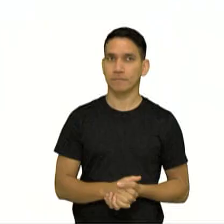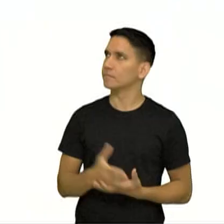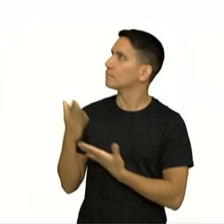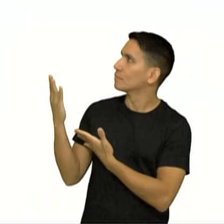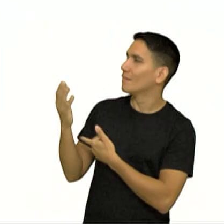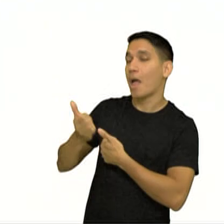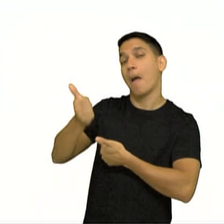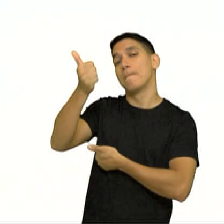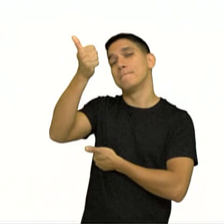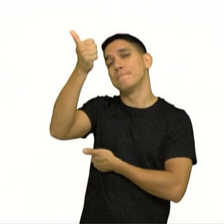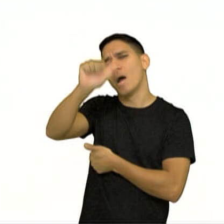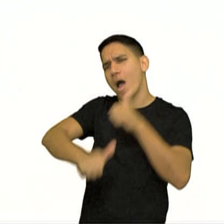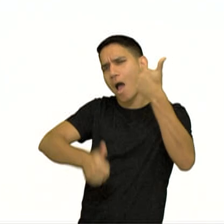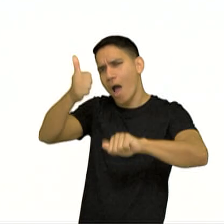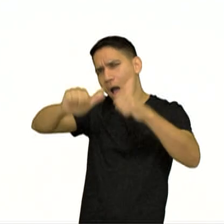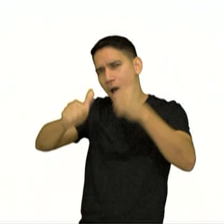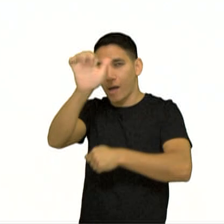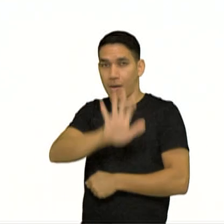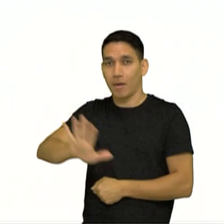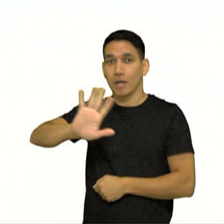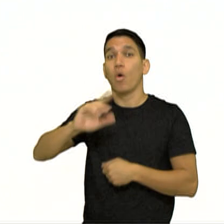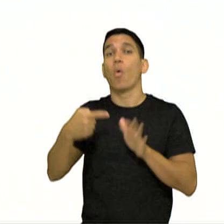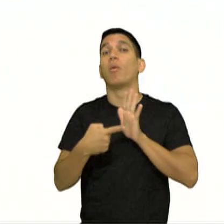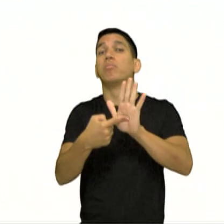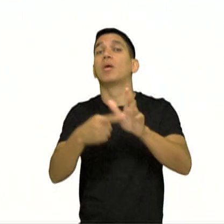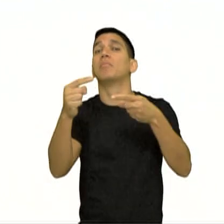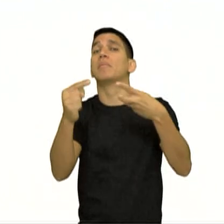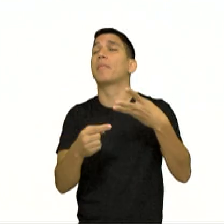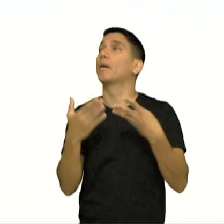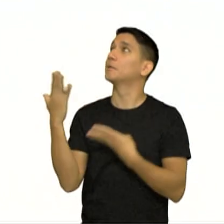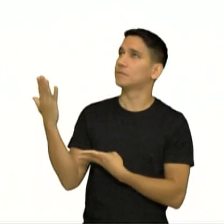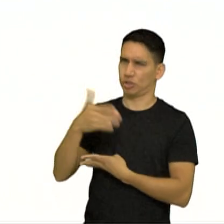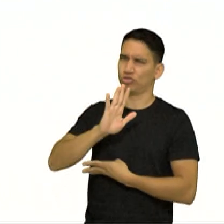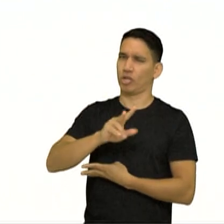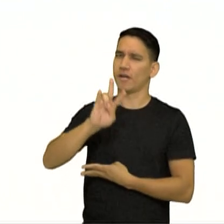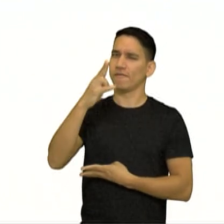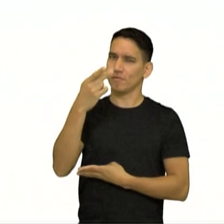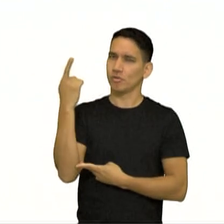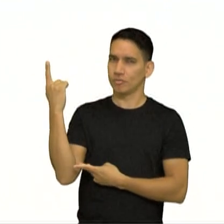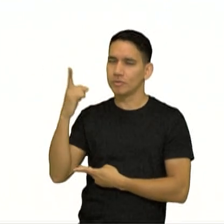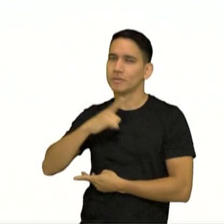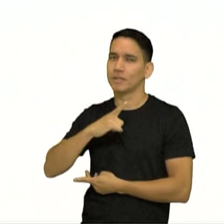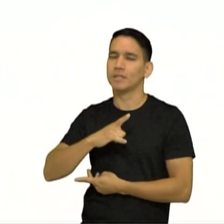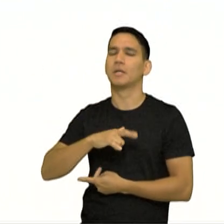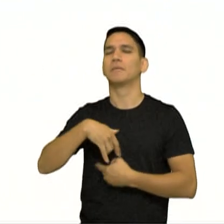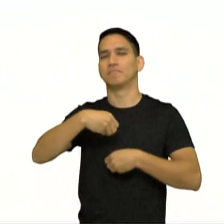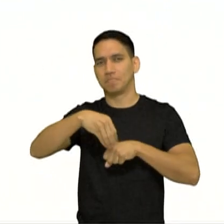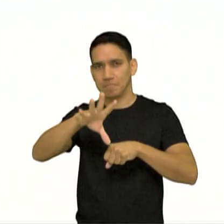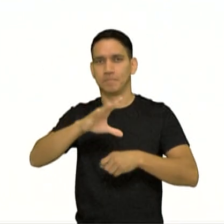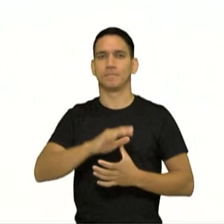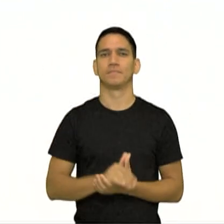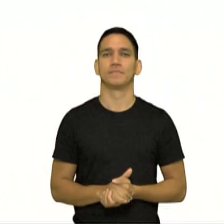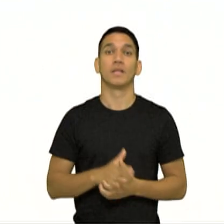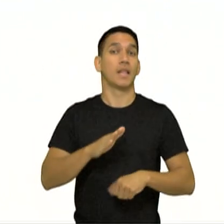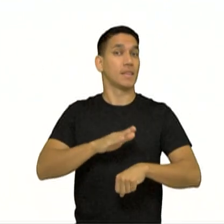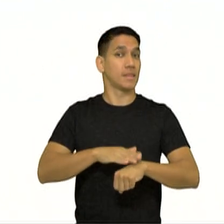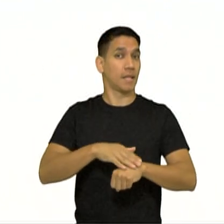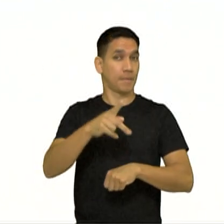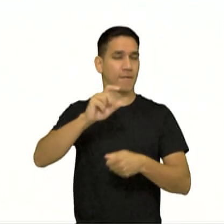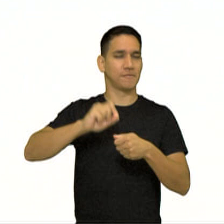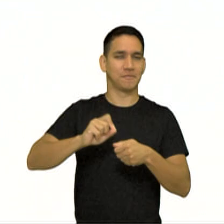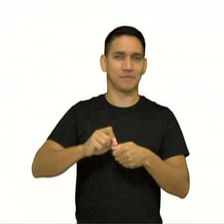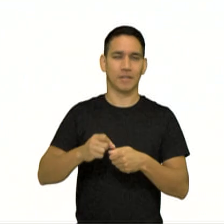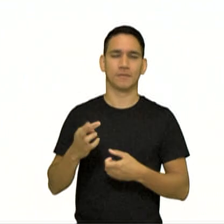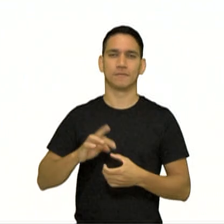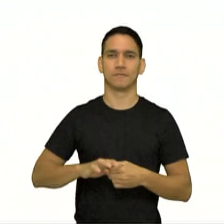a imagem e aponte quem são os personagens nela presente. A gente já viu essa imagem e já comentamos sobre ela. Então, vou dar um tempinho para